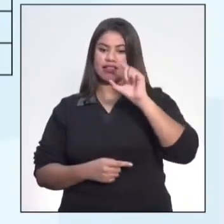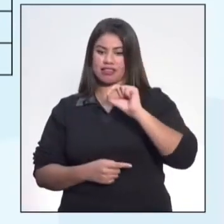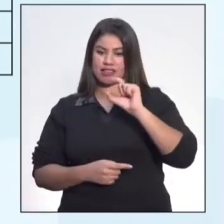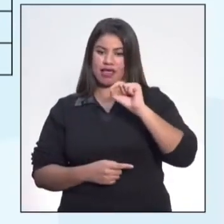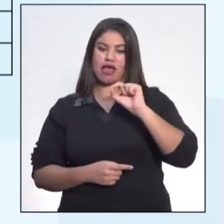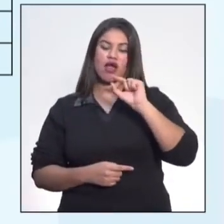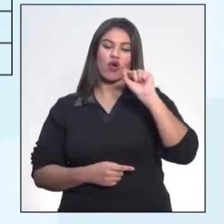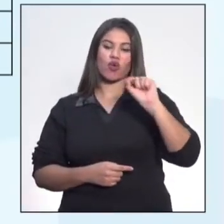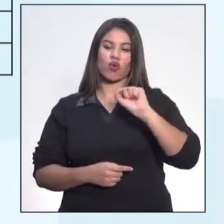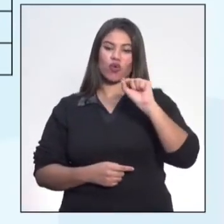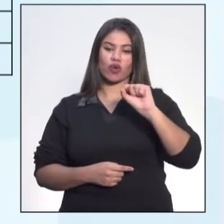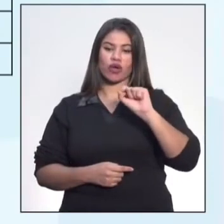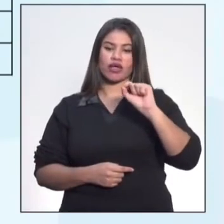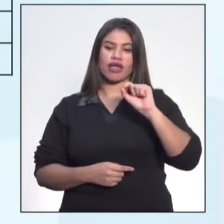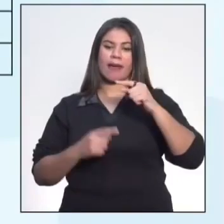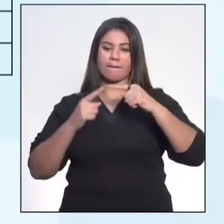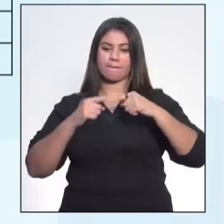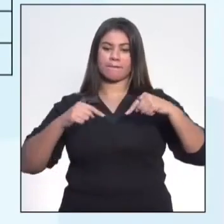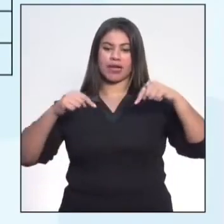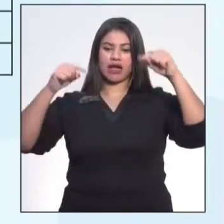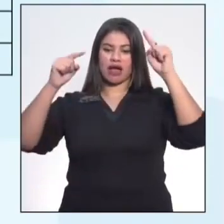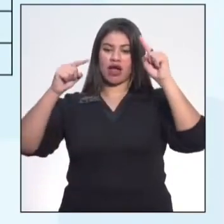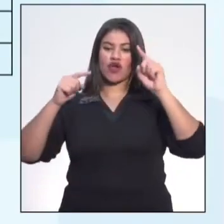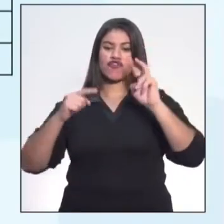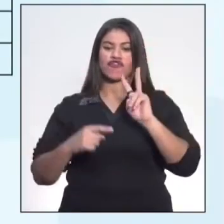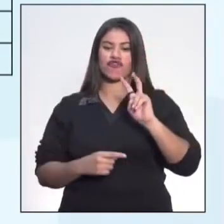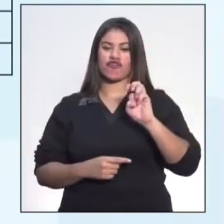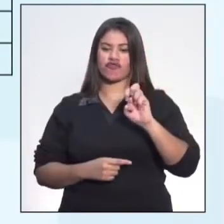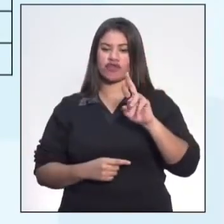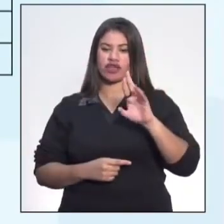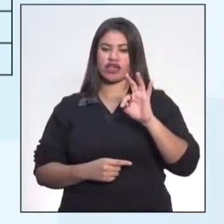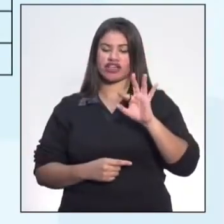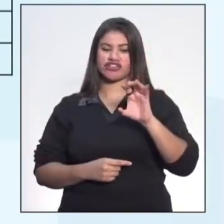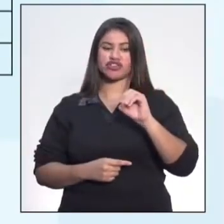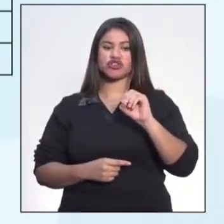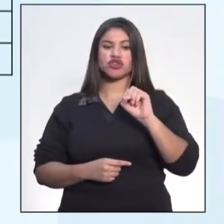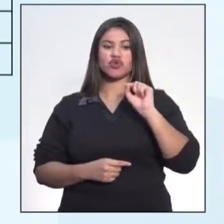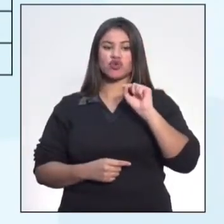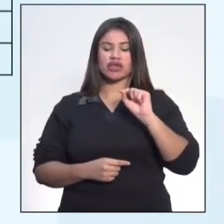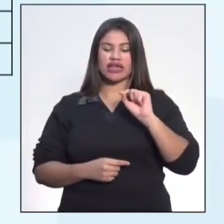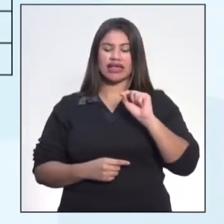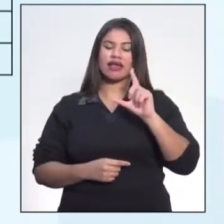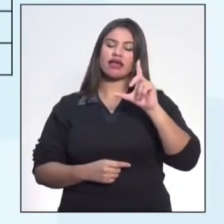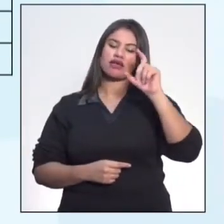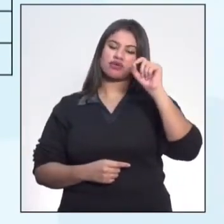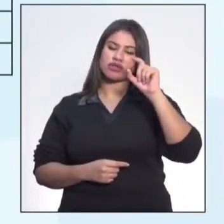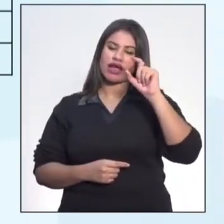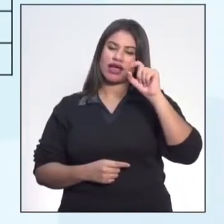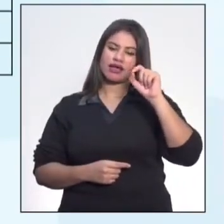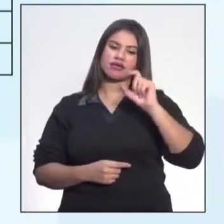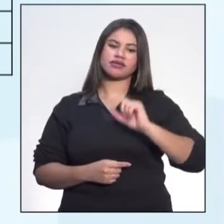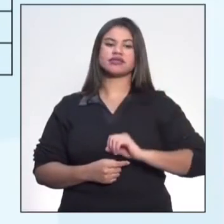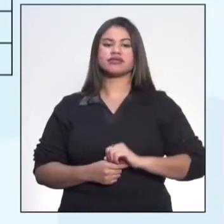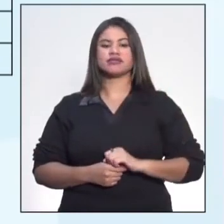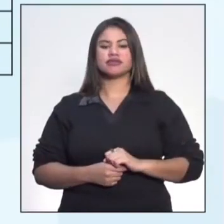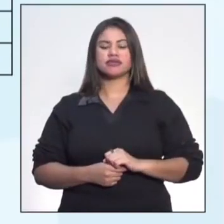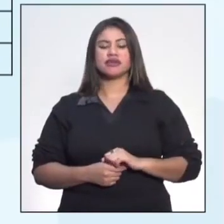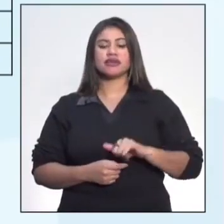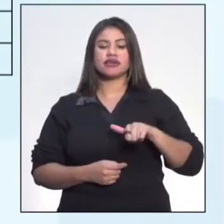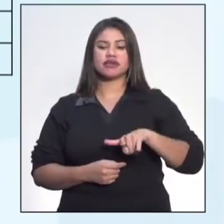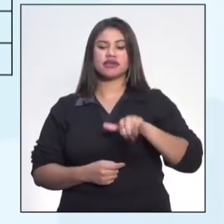Que a minha parábola, o vértice estaria passando aonde? No 10, lá em cima, para cima no 10. E se fosse